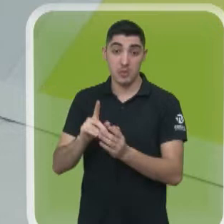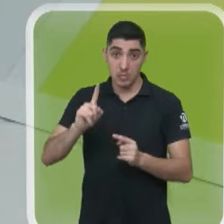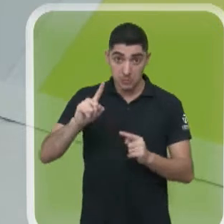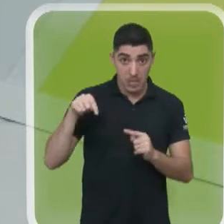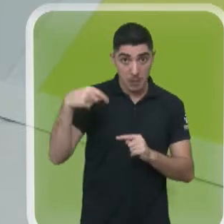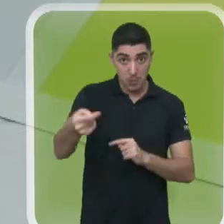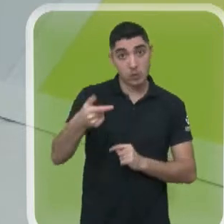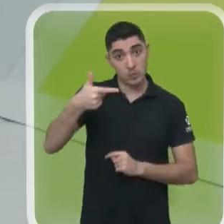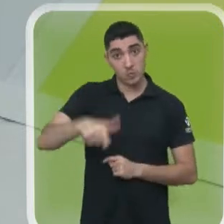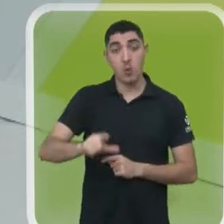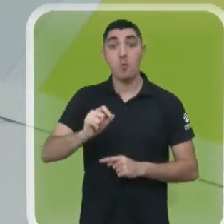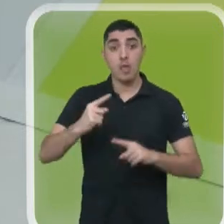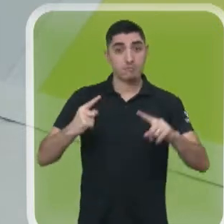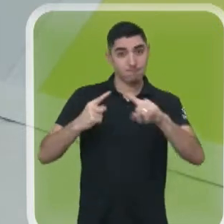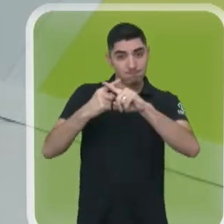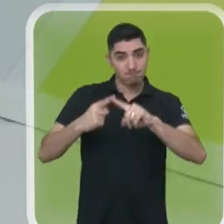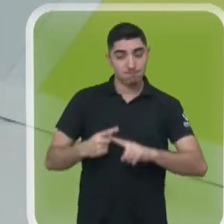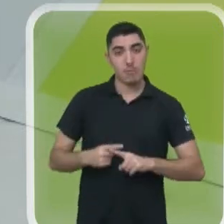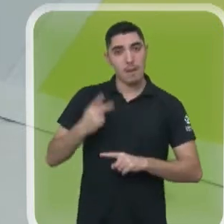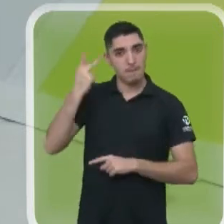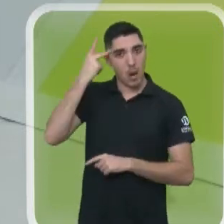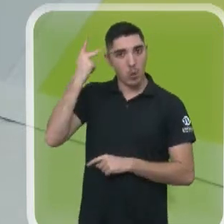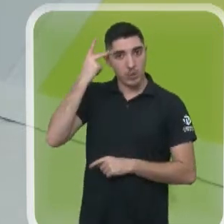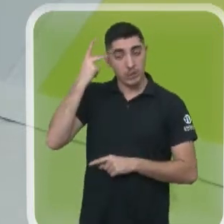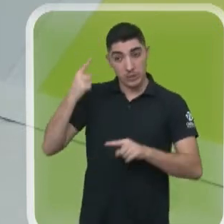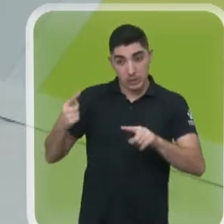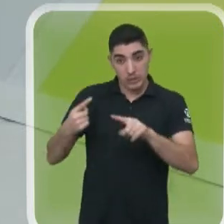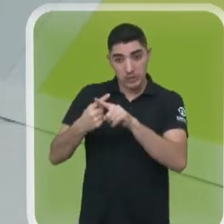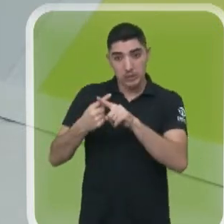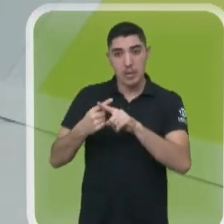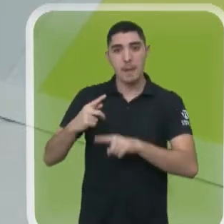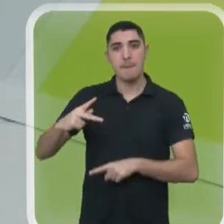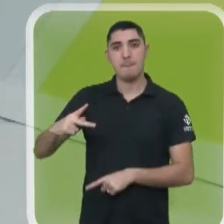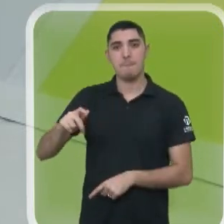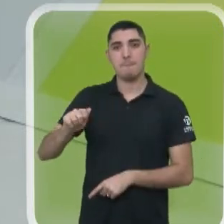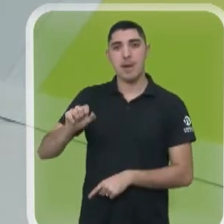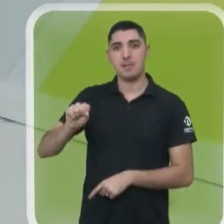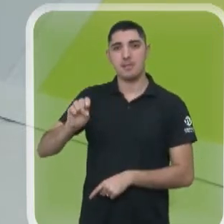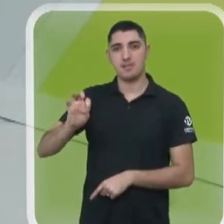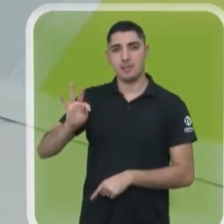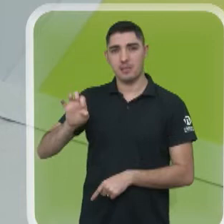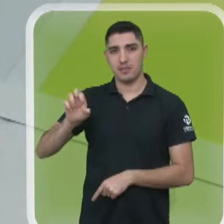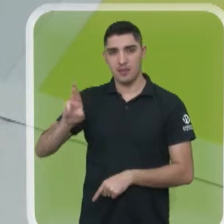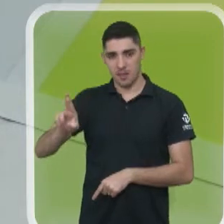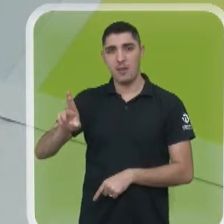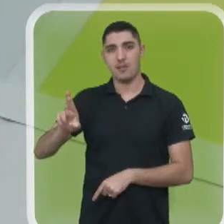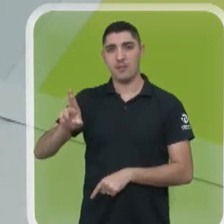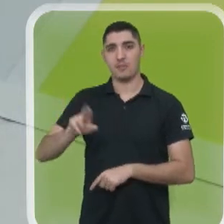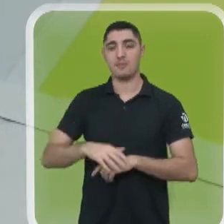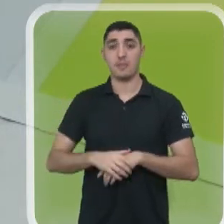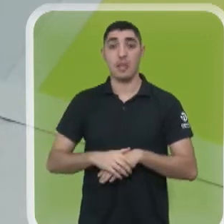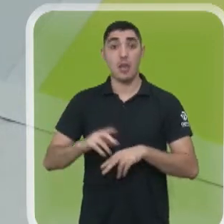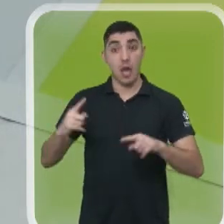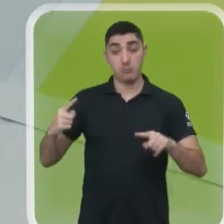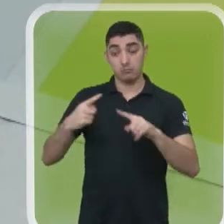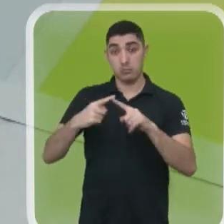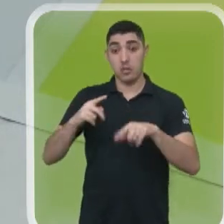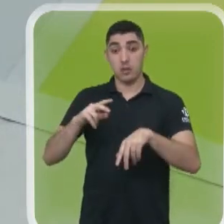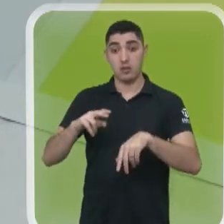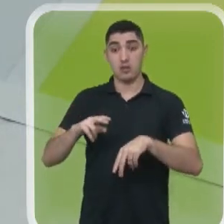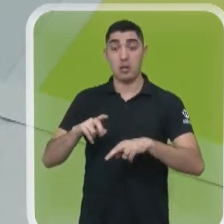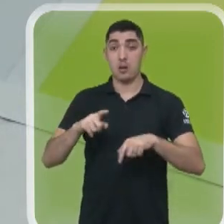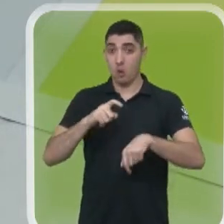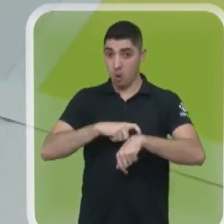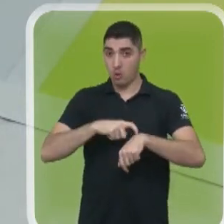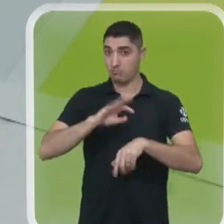as suas atenções para o campeonato paulista onde encara o Pasteur da capital no próximo sábado às 2:30 da tarde